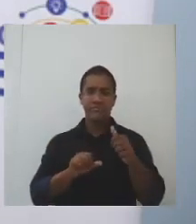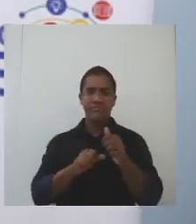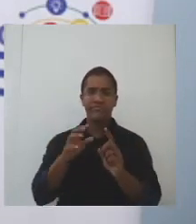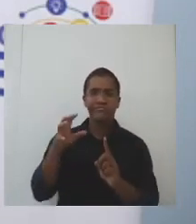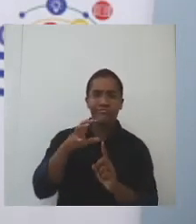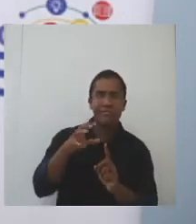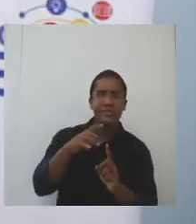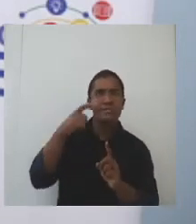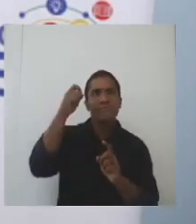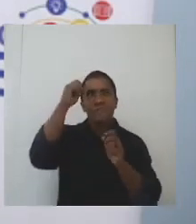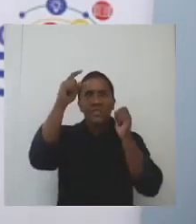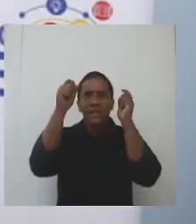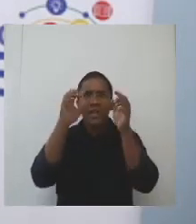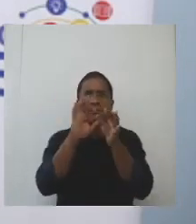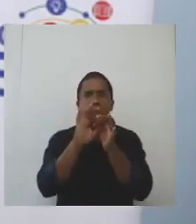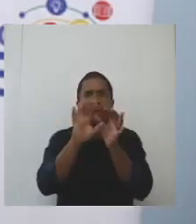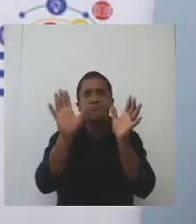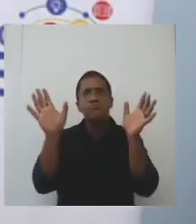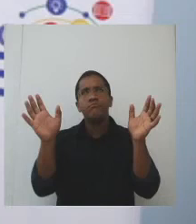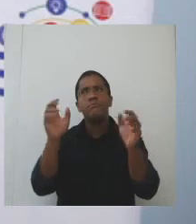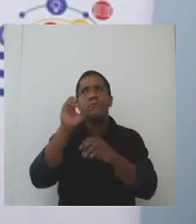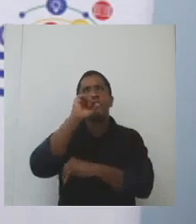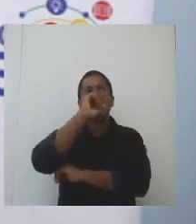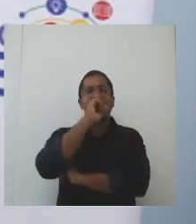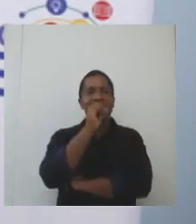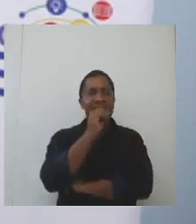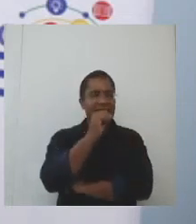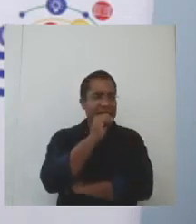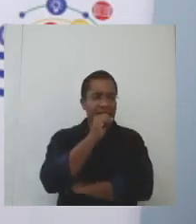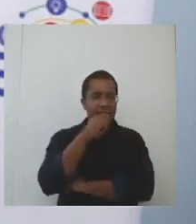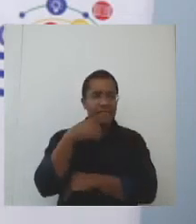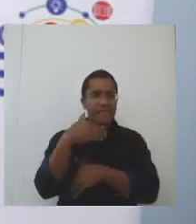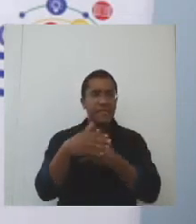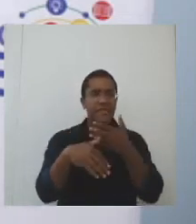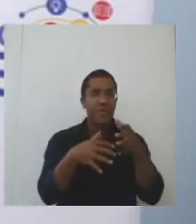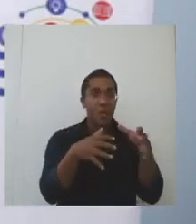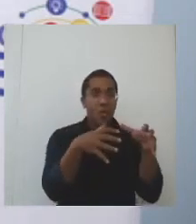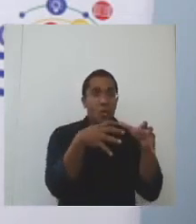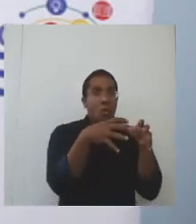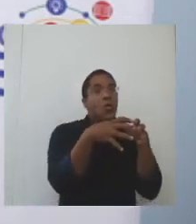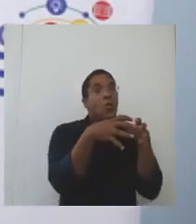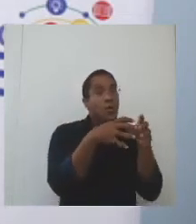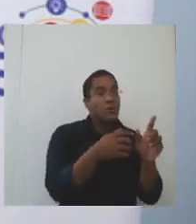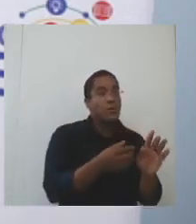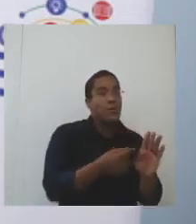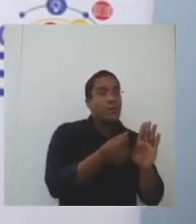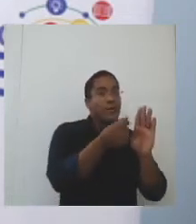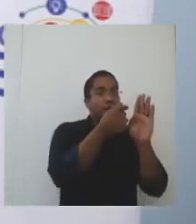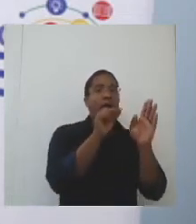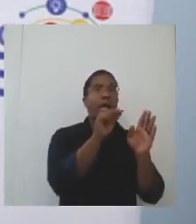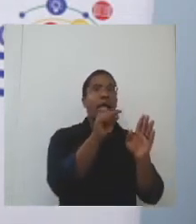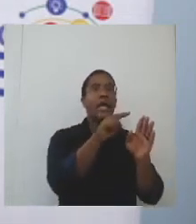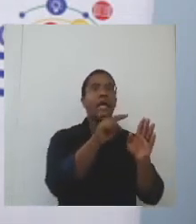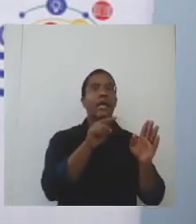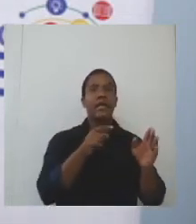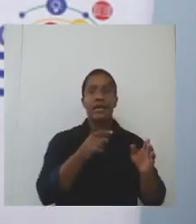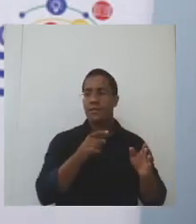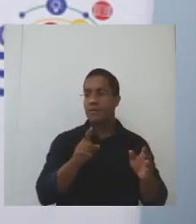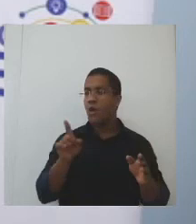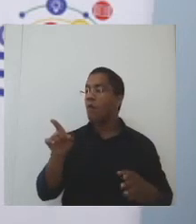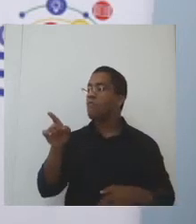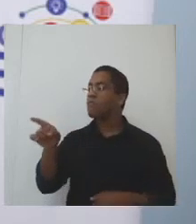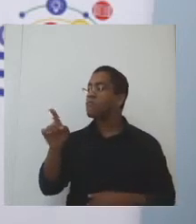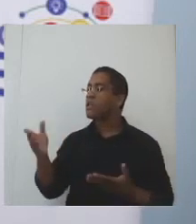ideias liberais provavelmente levariam, né, a esse grupo burguês em Portugal exigir que Dom João assinasse